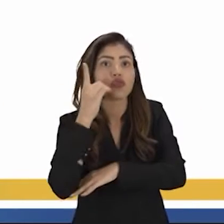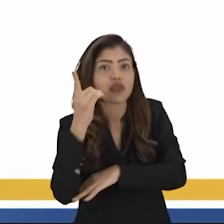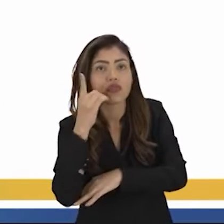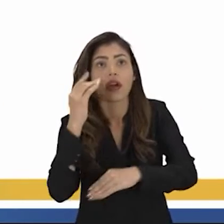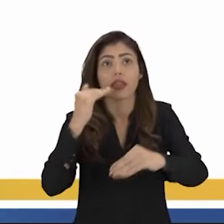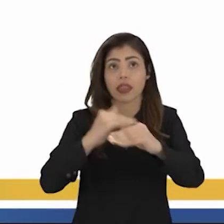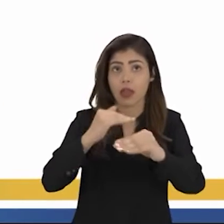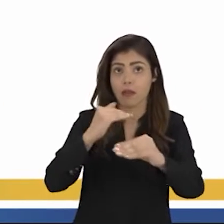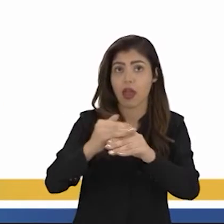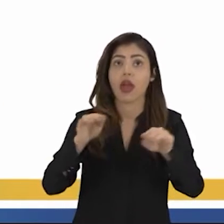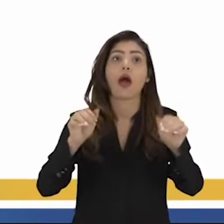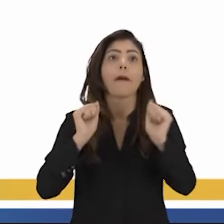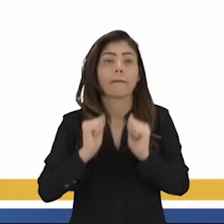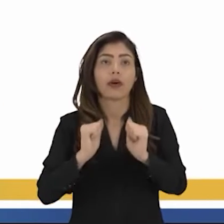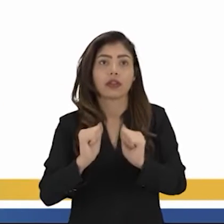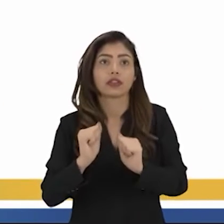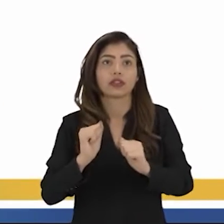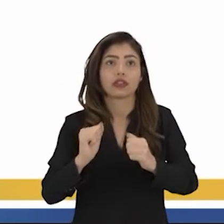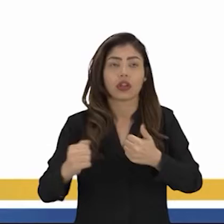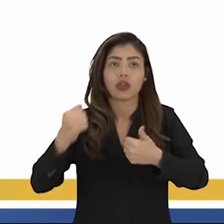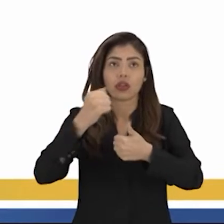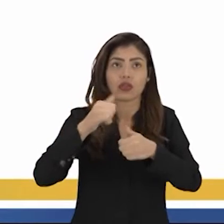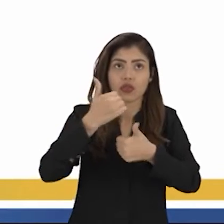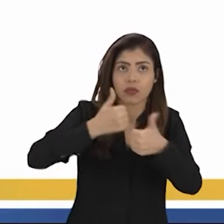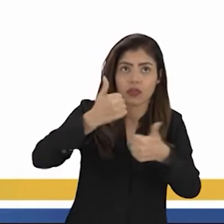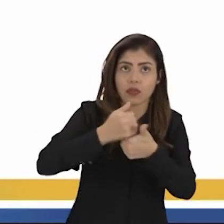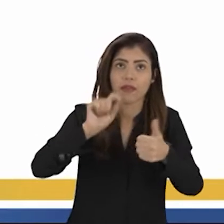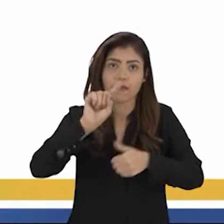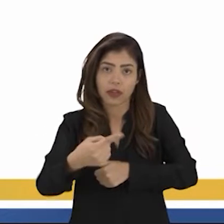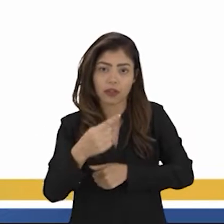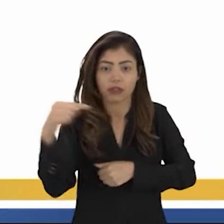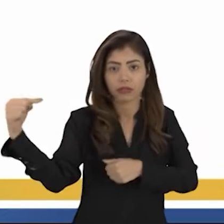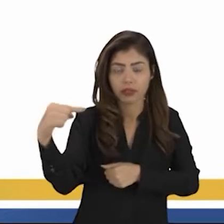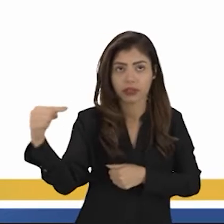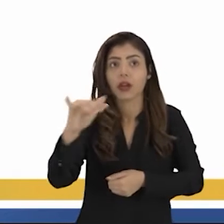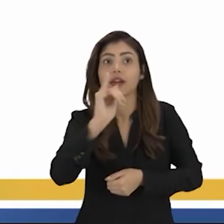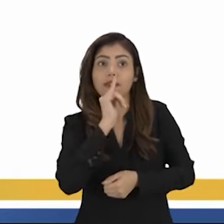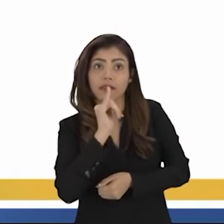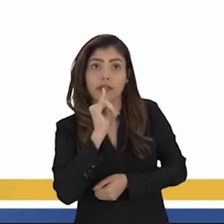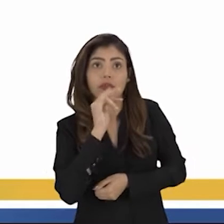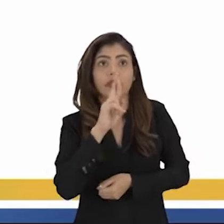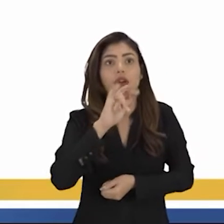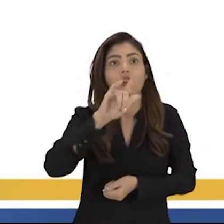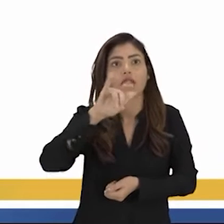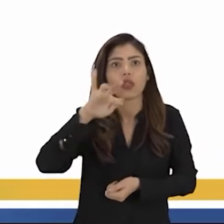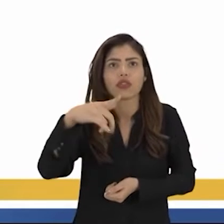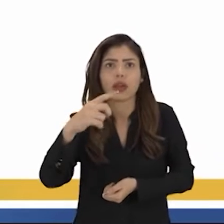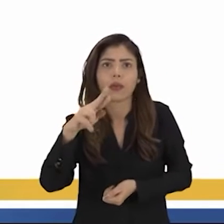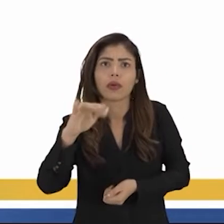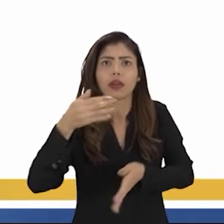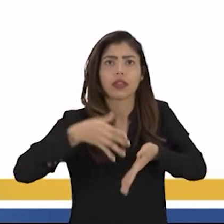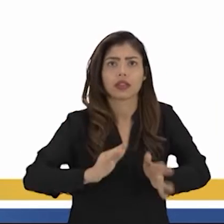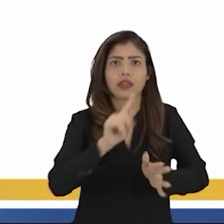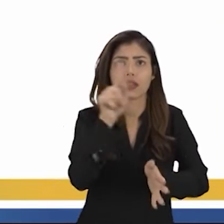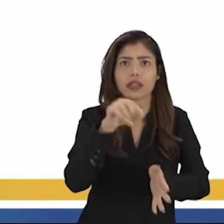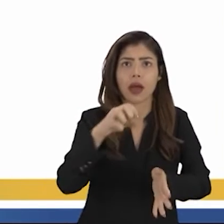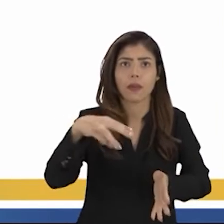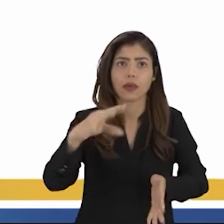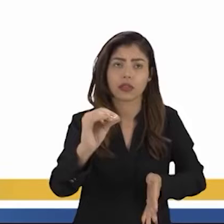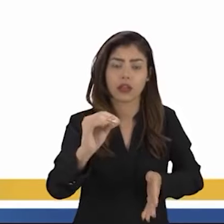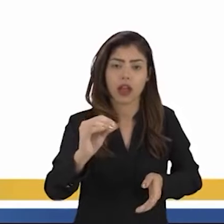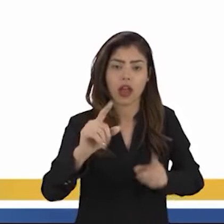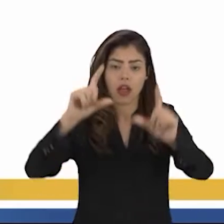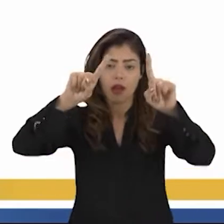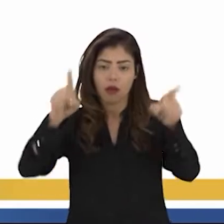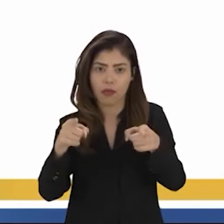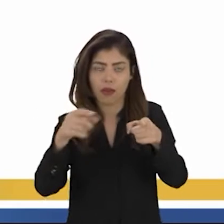e também podem substituir vírgulas ou travessão. Exemplo, Rosa Luxemburgo nasceu em Zamość. O